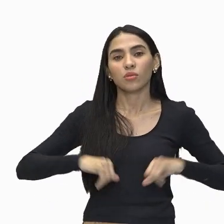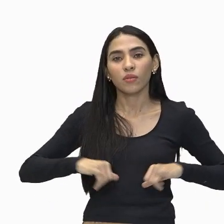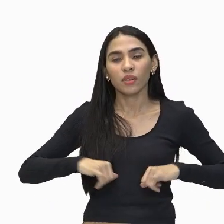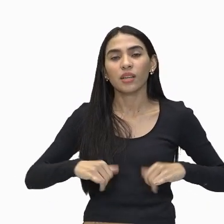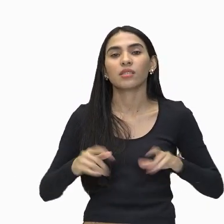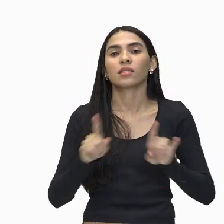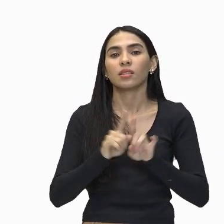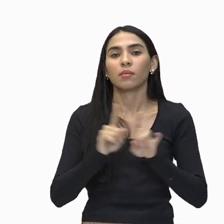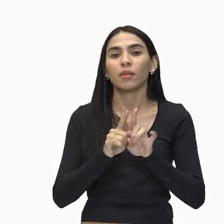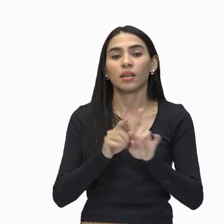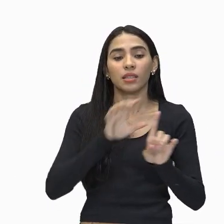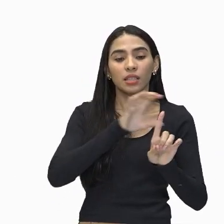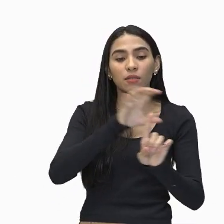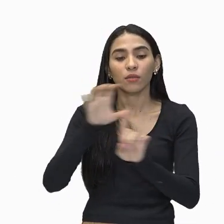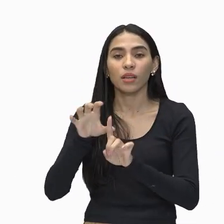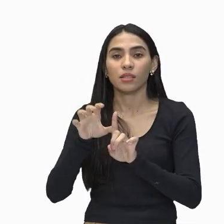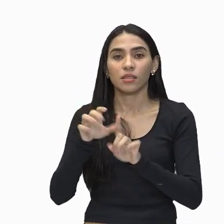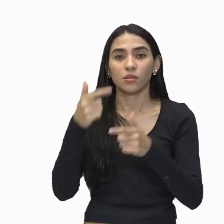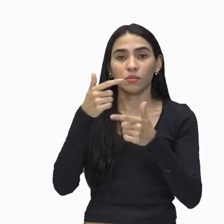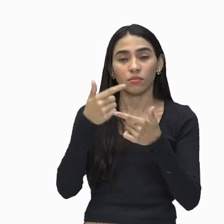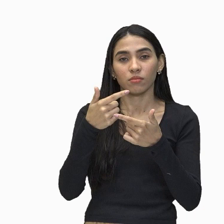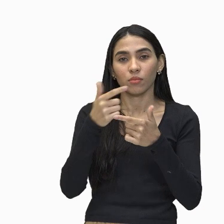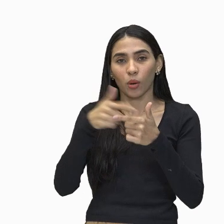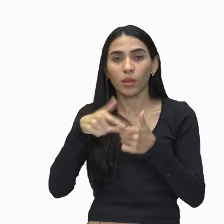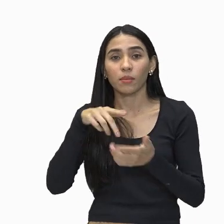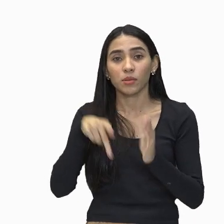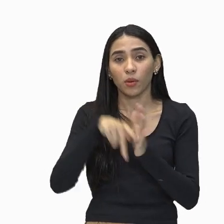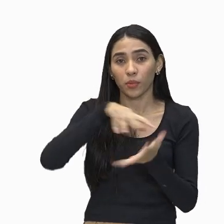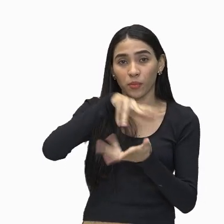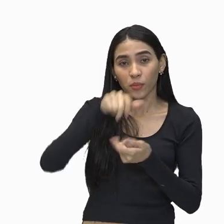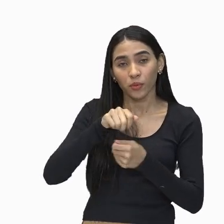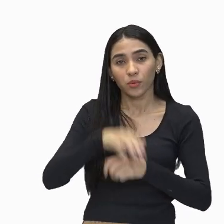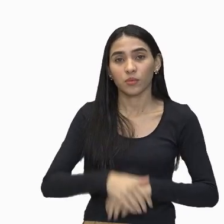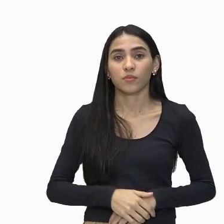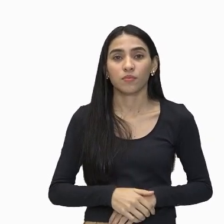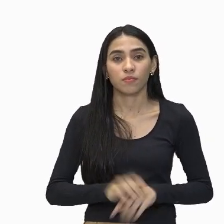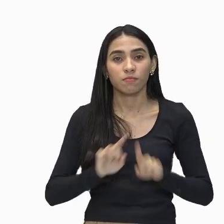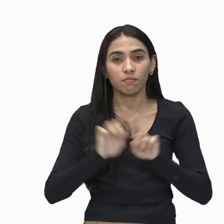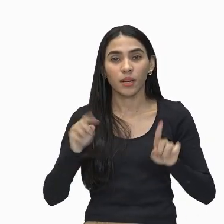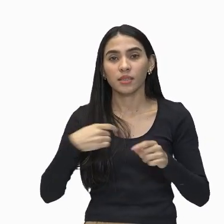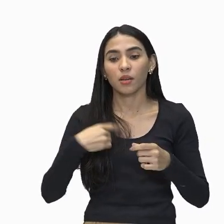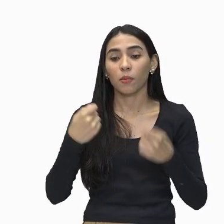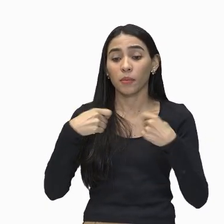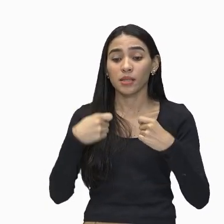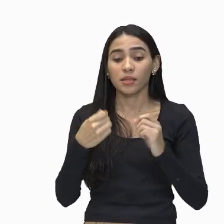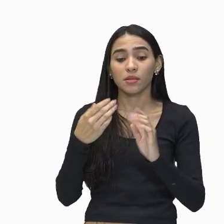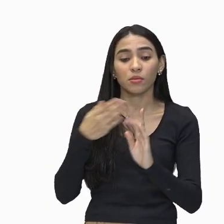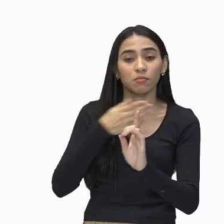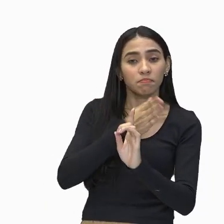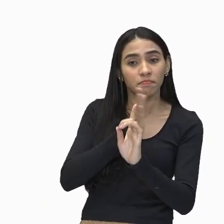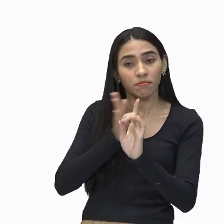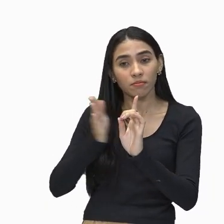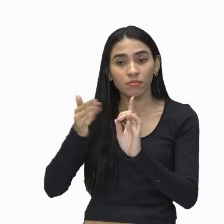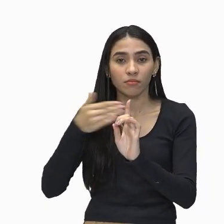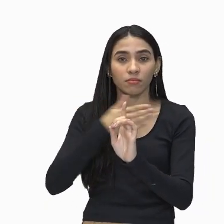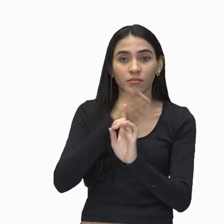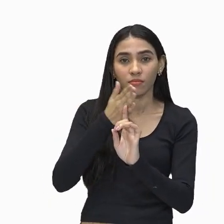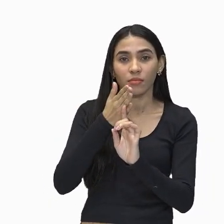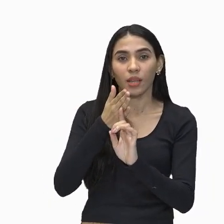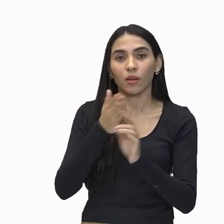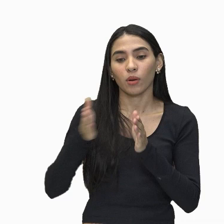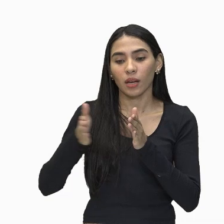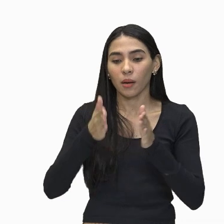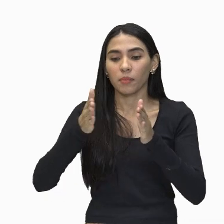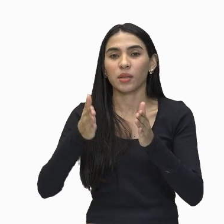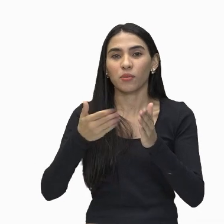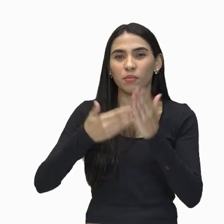fatores adversos. E aí, mesmo sem querer, eu vou desviando do meu caminho. E aí